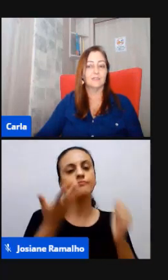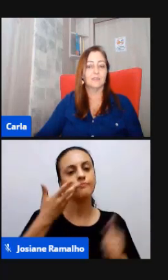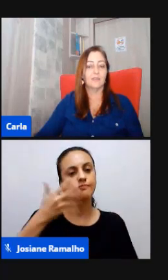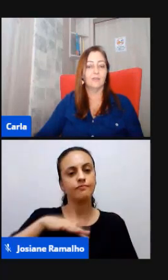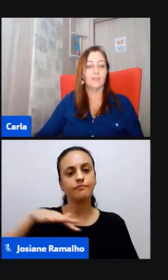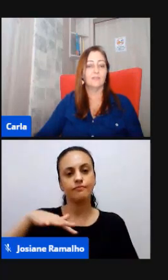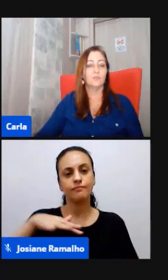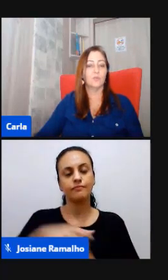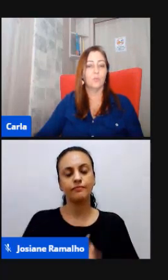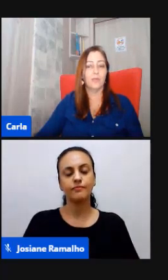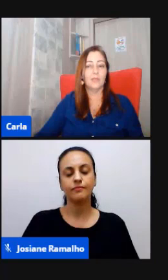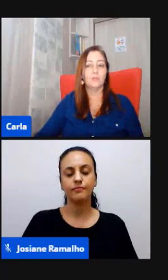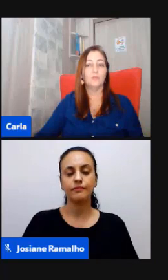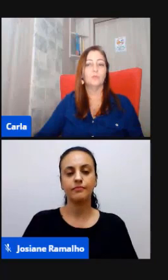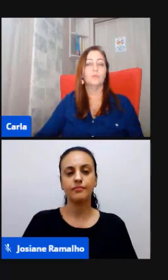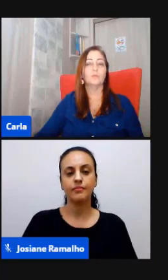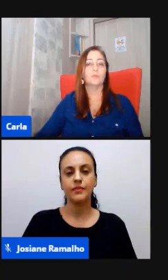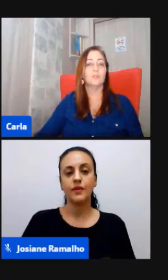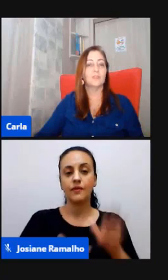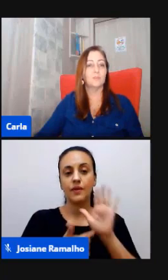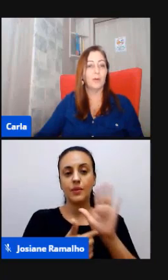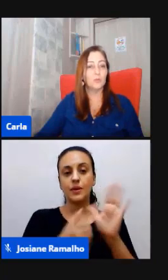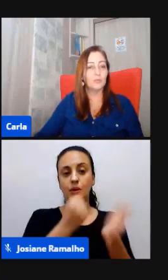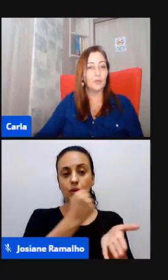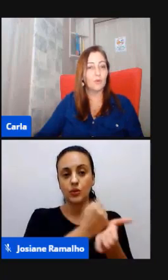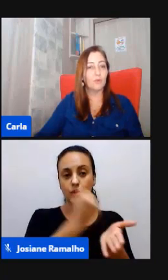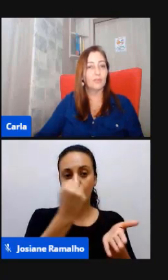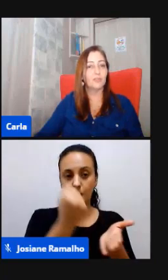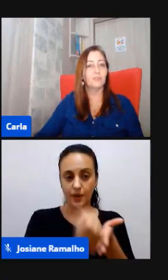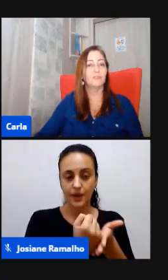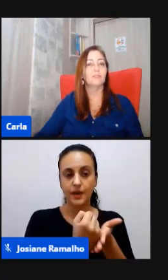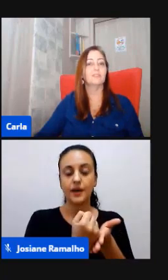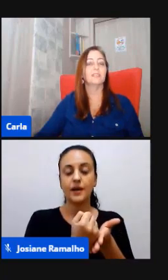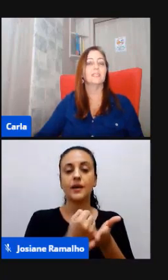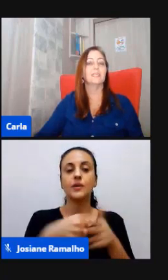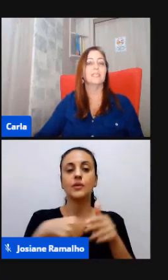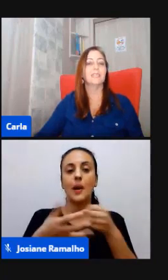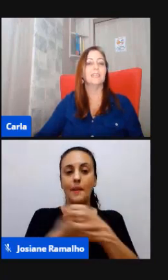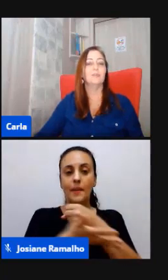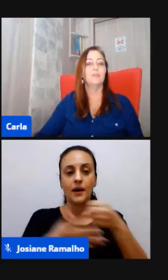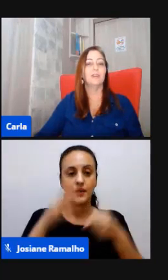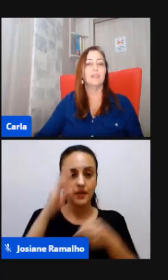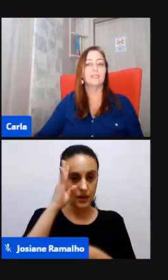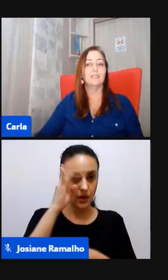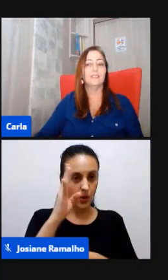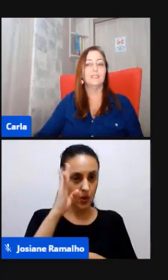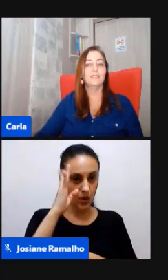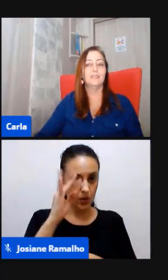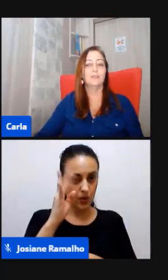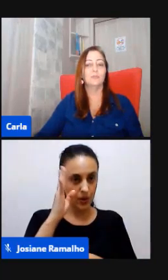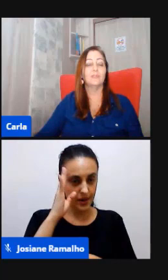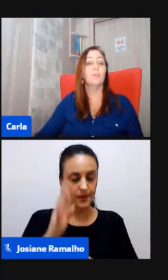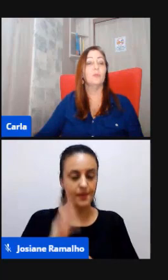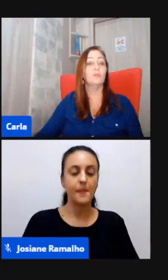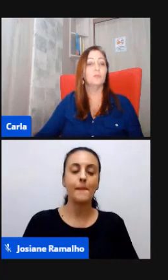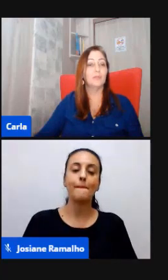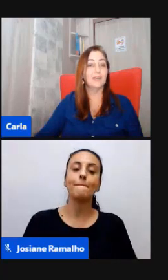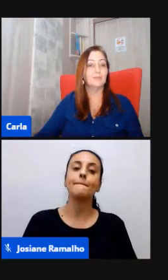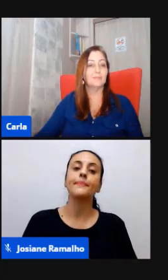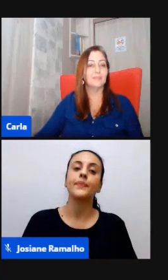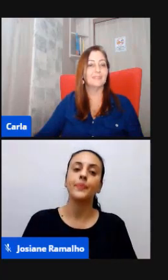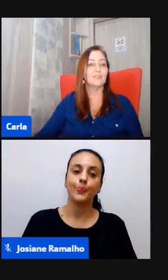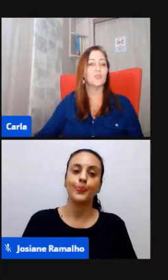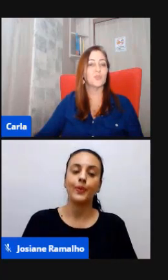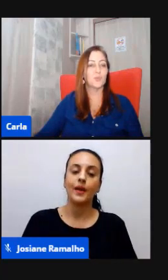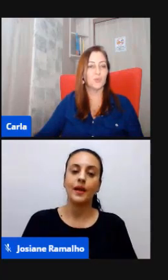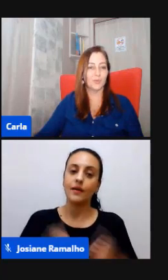Ela vai trazer os documentos, o respaldo teórico, e vai nos